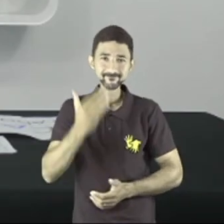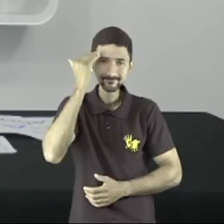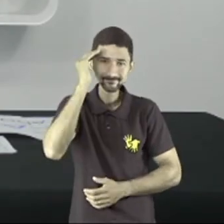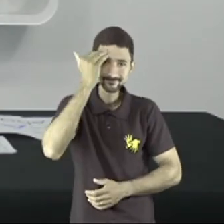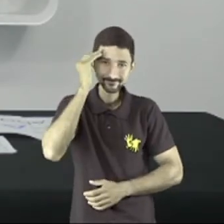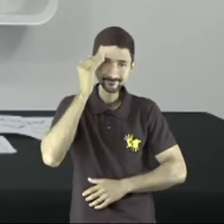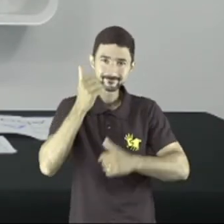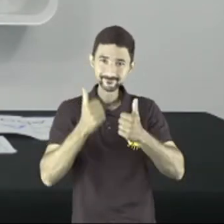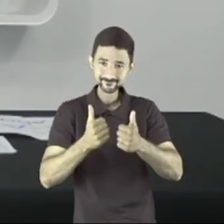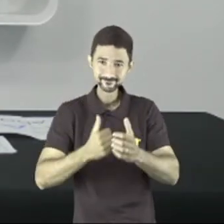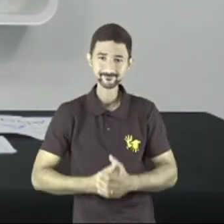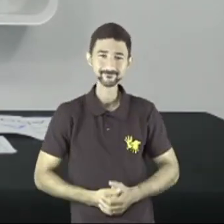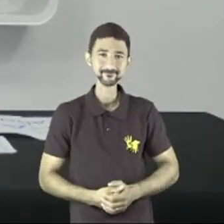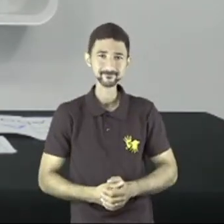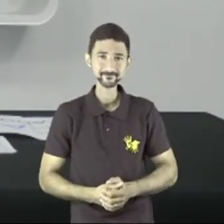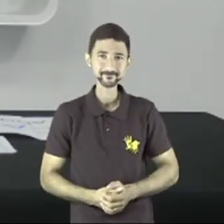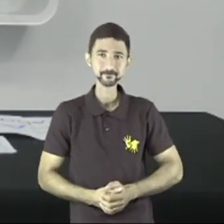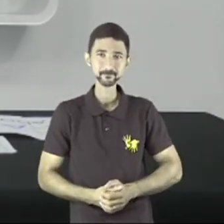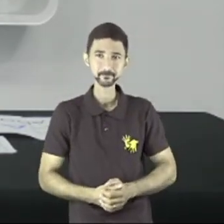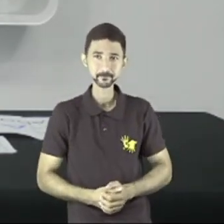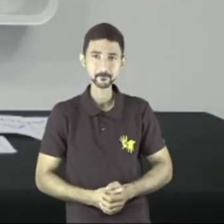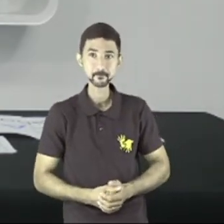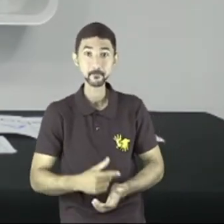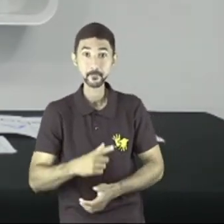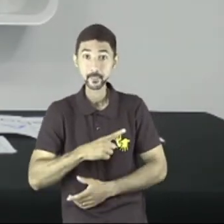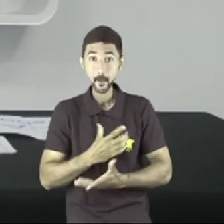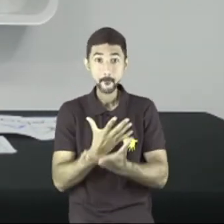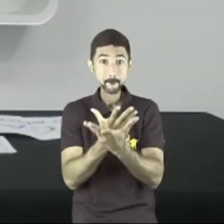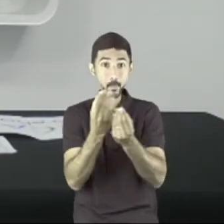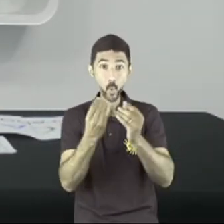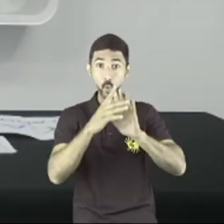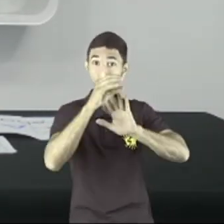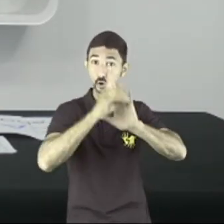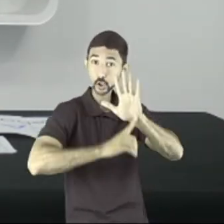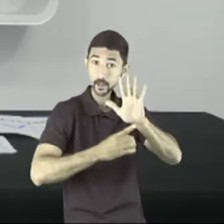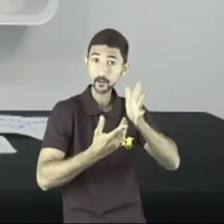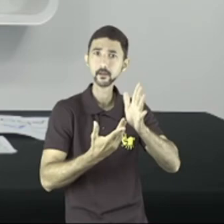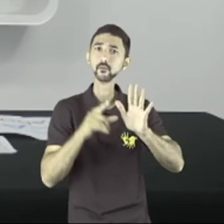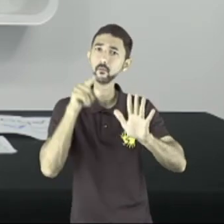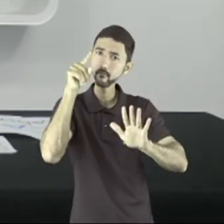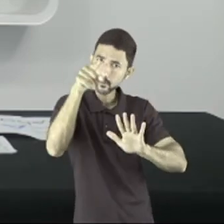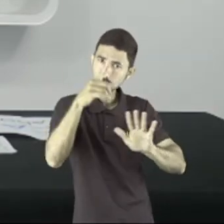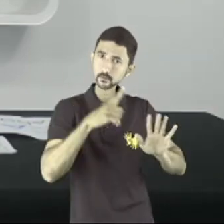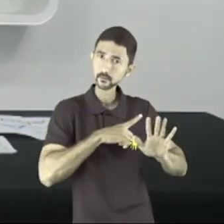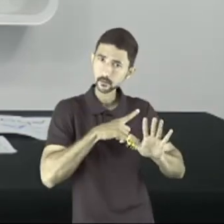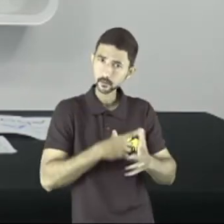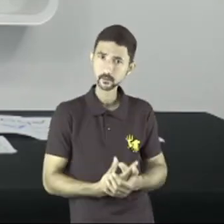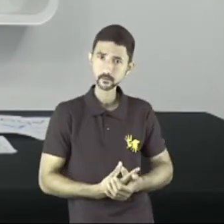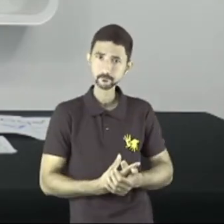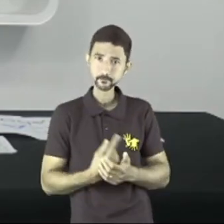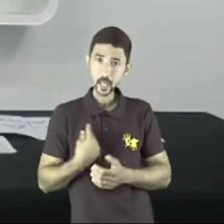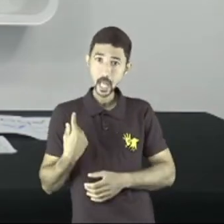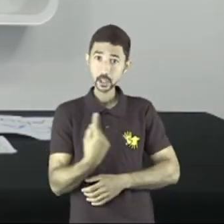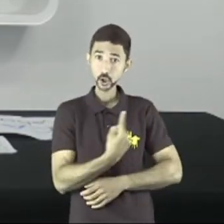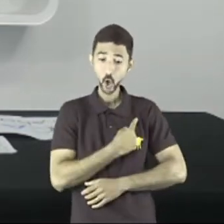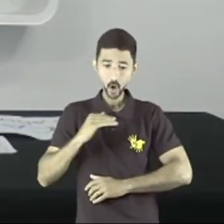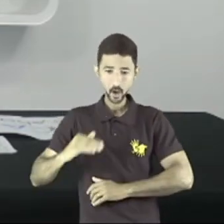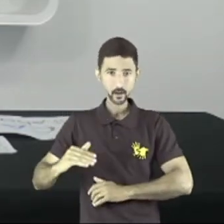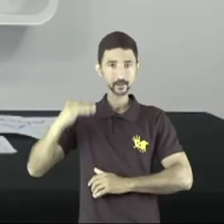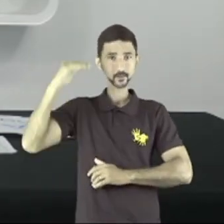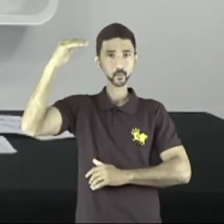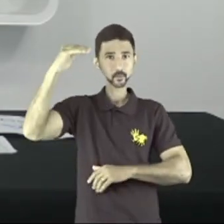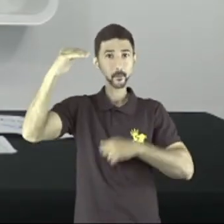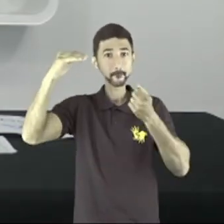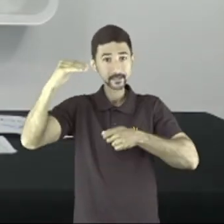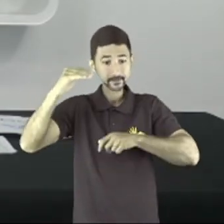entender um pouquinho? Deu, né, crianças? Eu tenho muitos direitos. Você tem. E nós, os adultos, temos